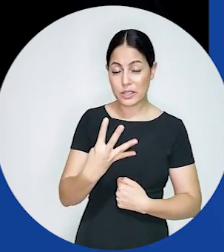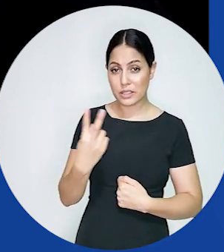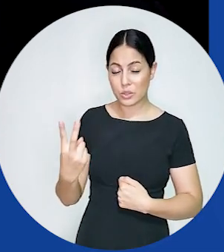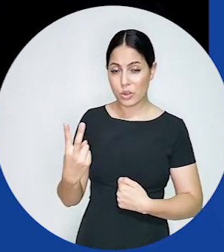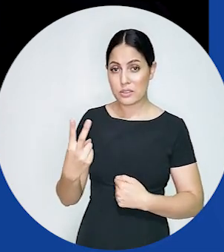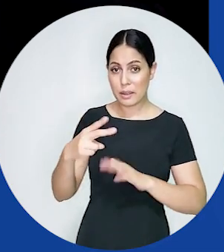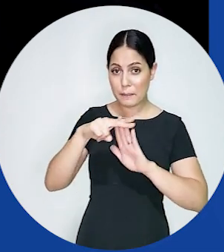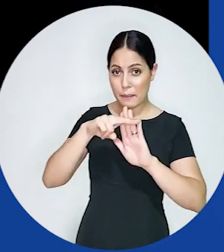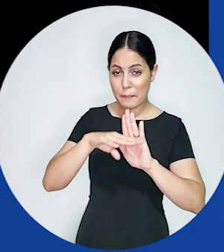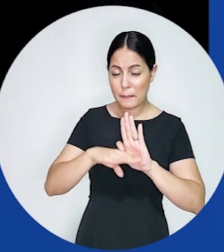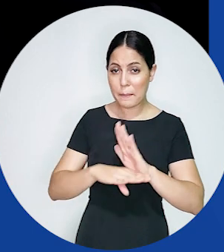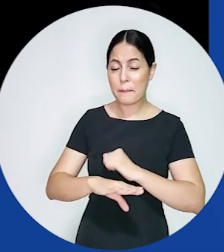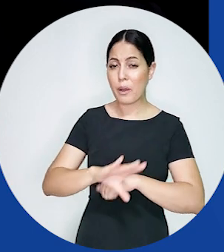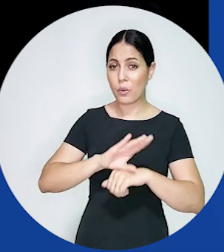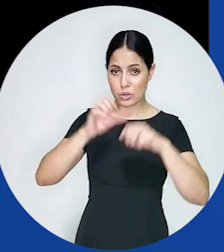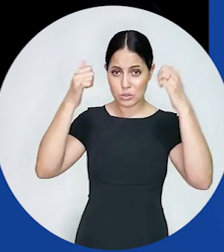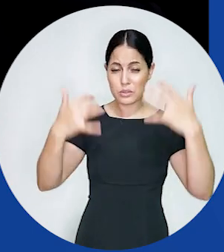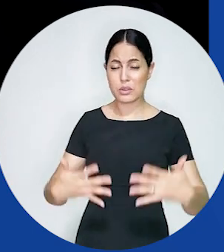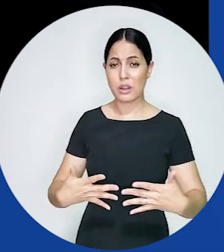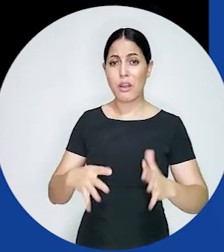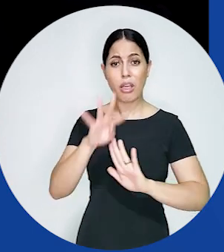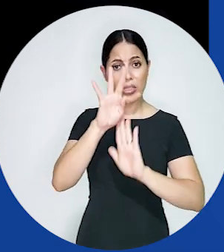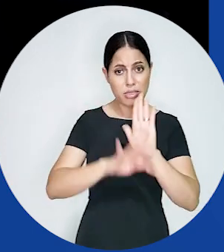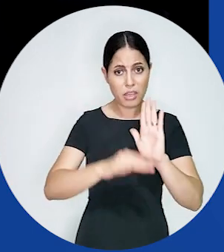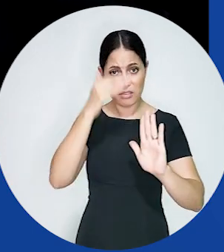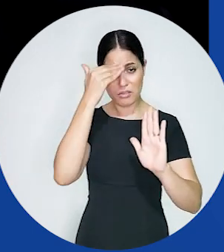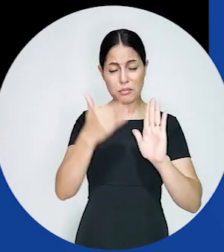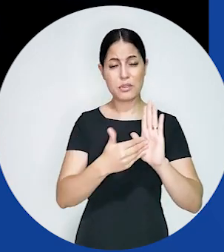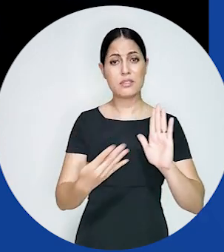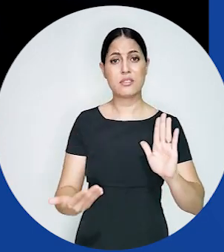artigo 142 da Constituição Federal, né? Elas